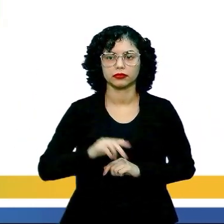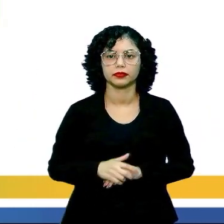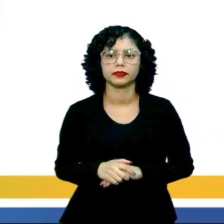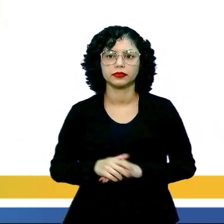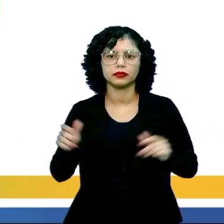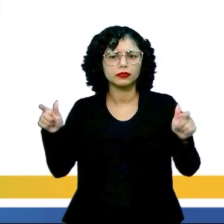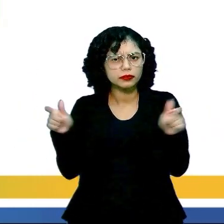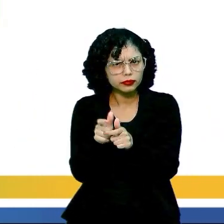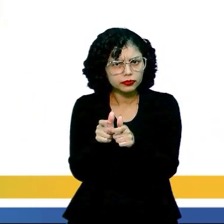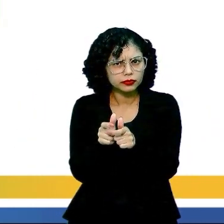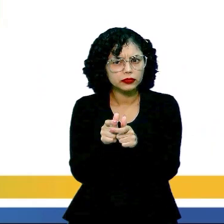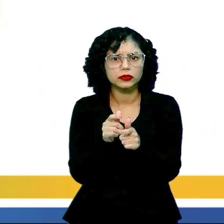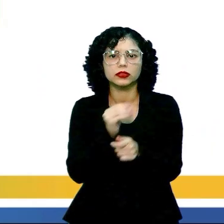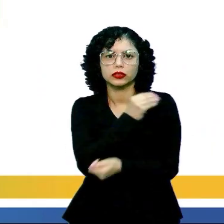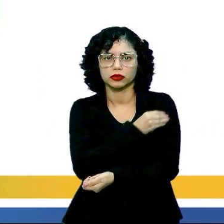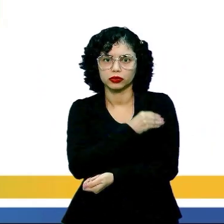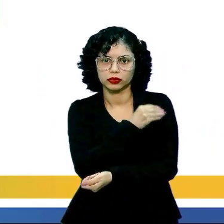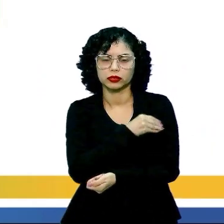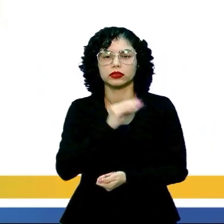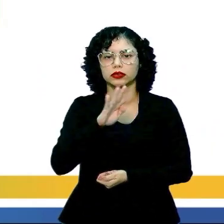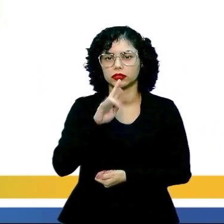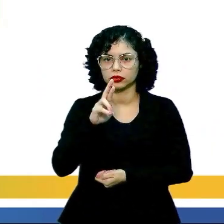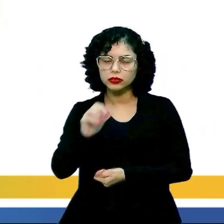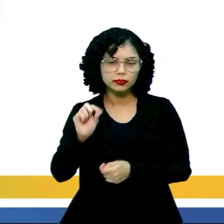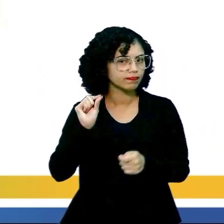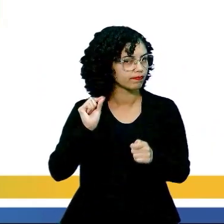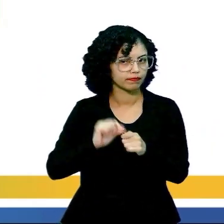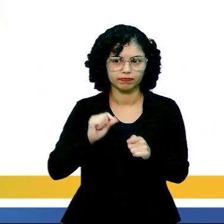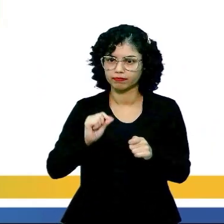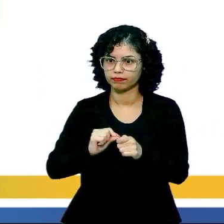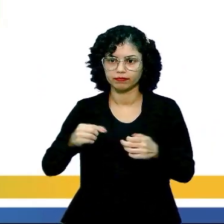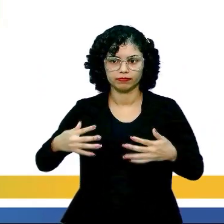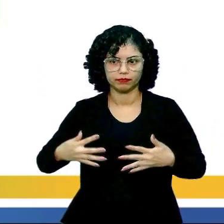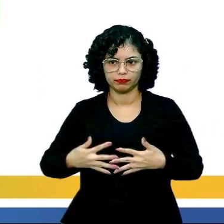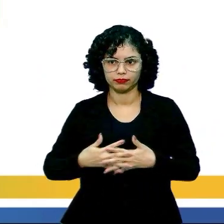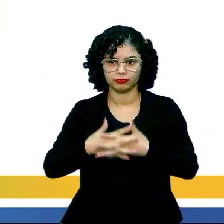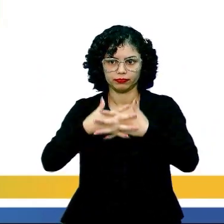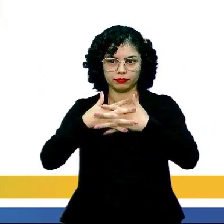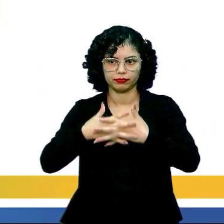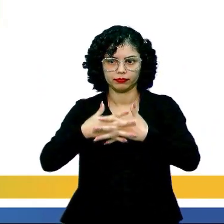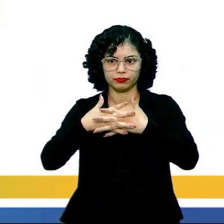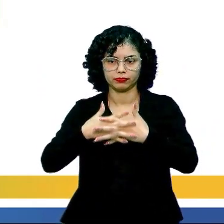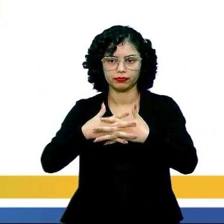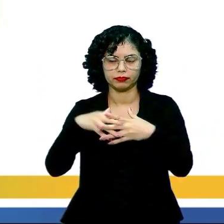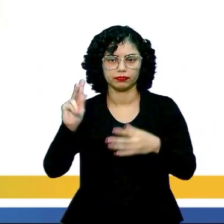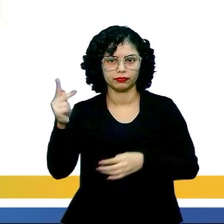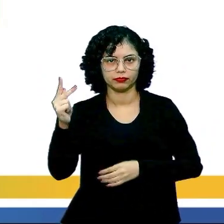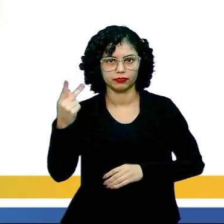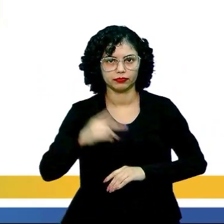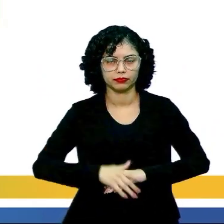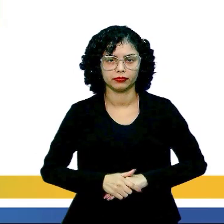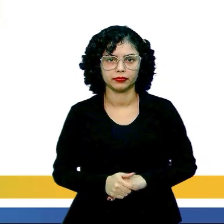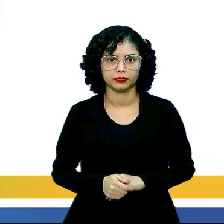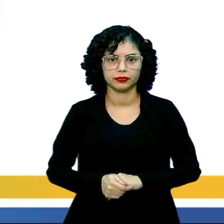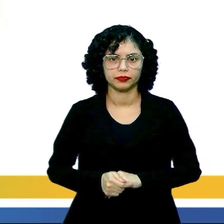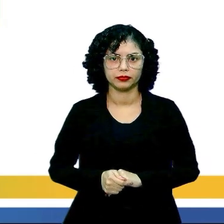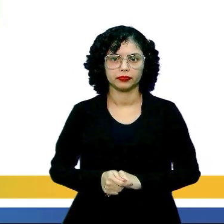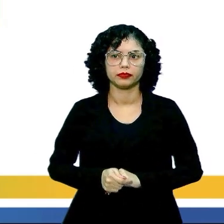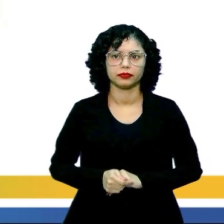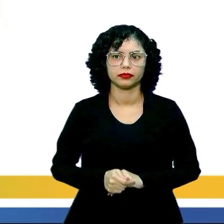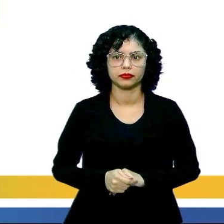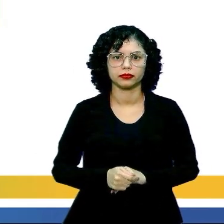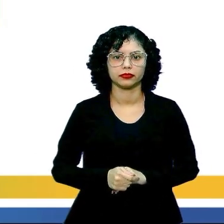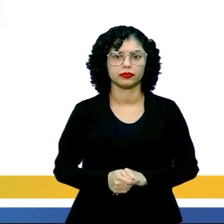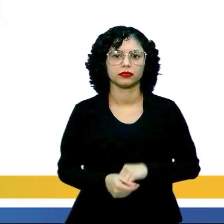São menores que os álcoois, pois cetonas não fazem ligação de hidrogênio, tá? Entre si, como